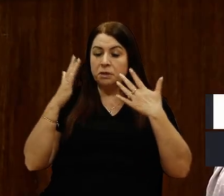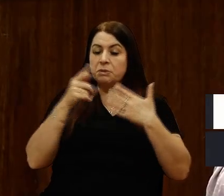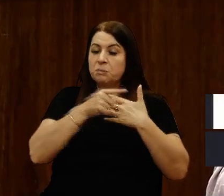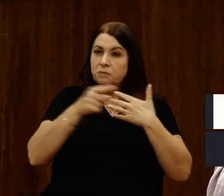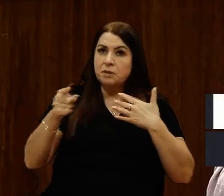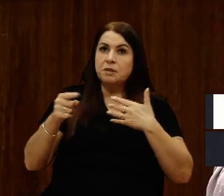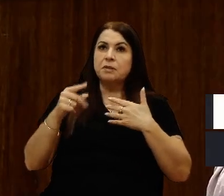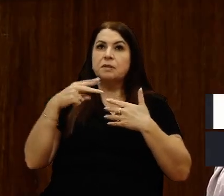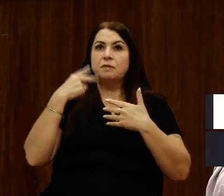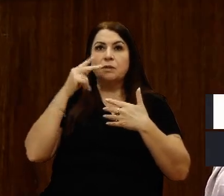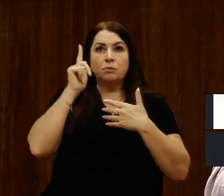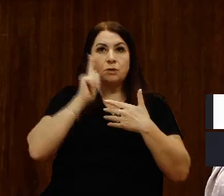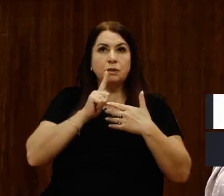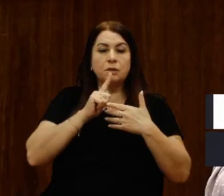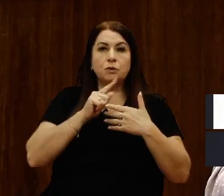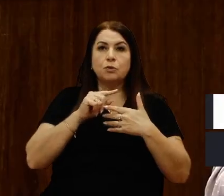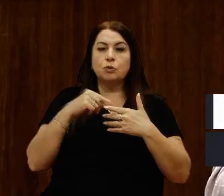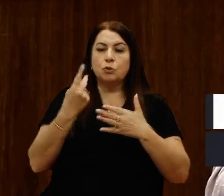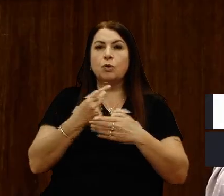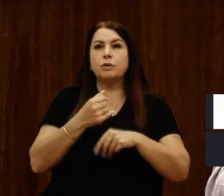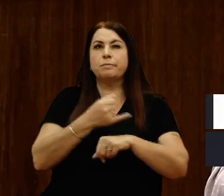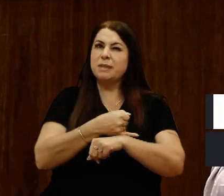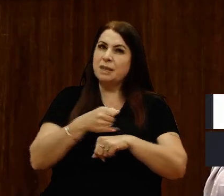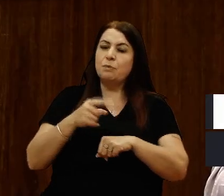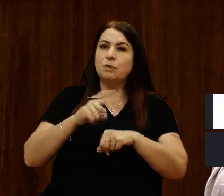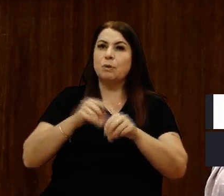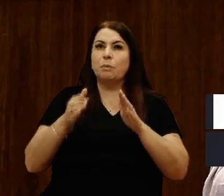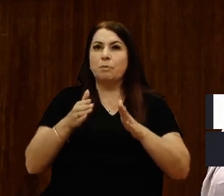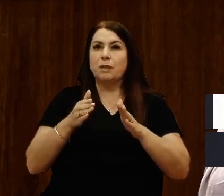senhor, vereador Lucas. Nós passamos por momentos